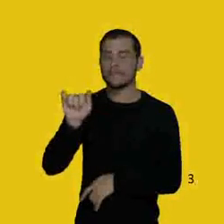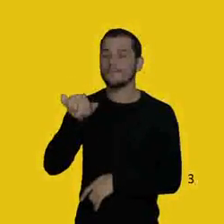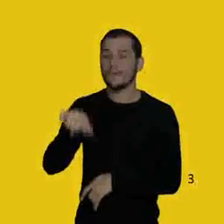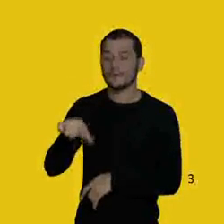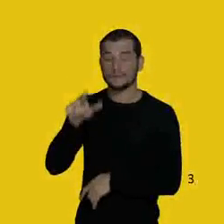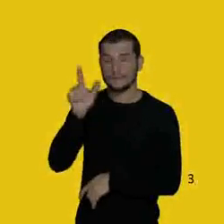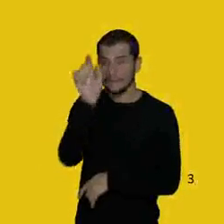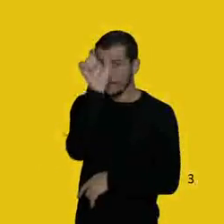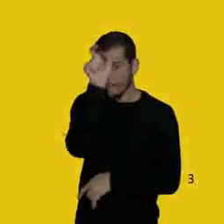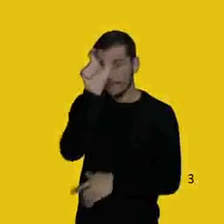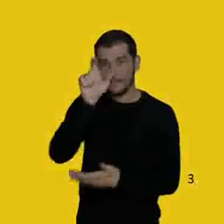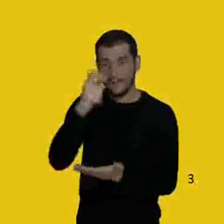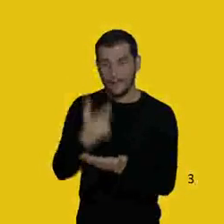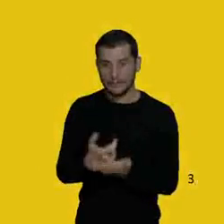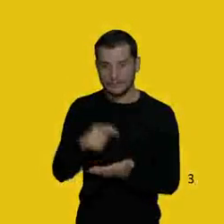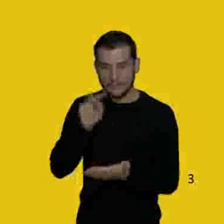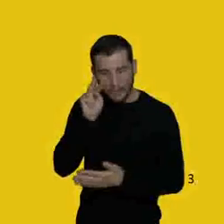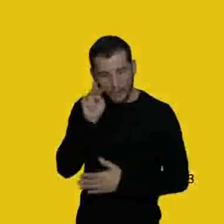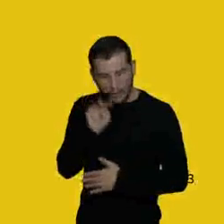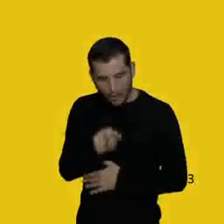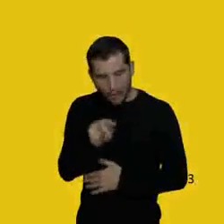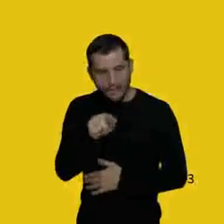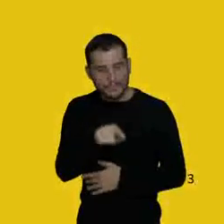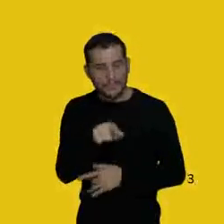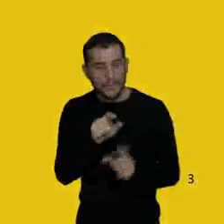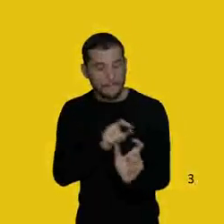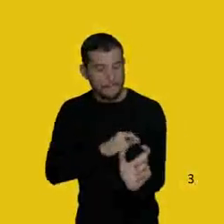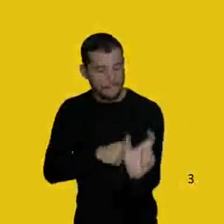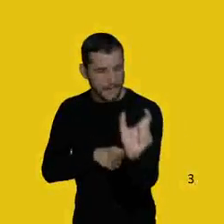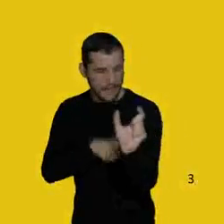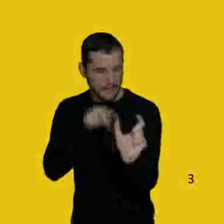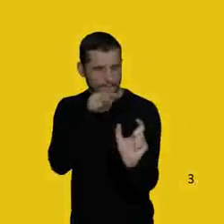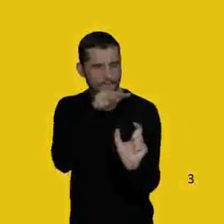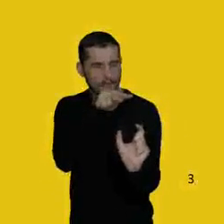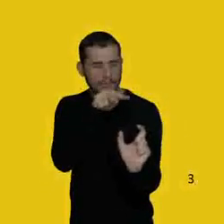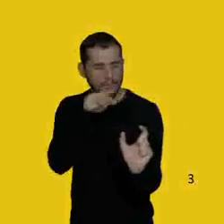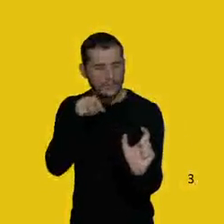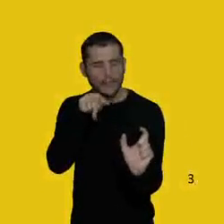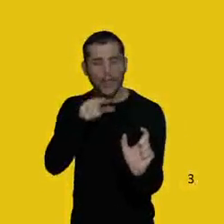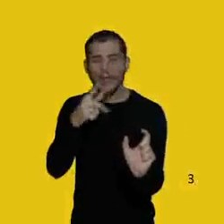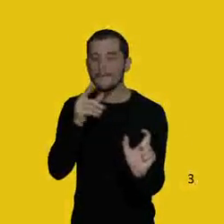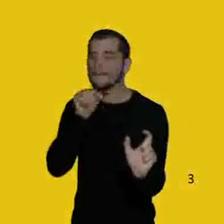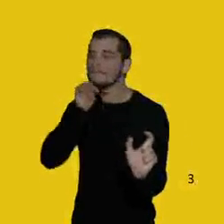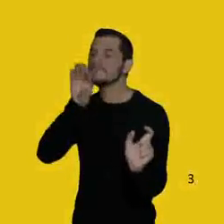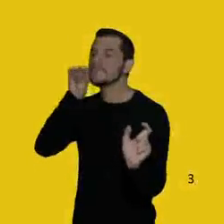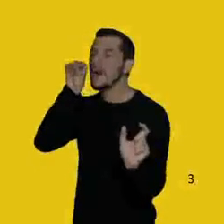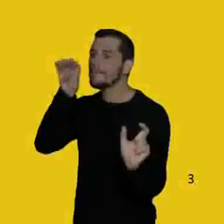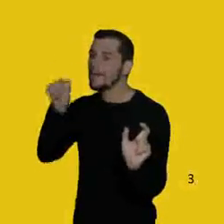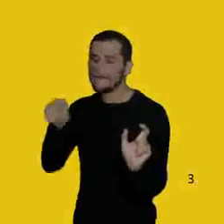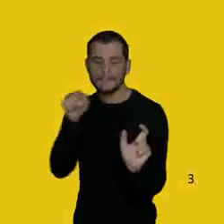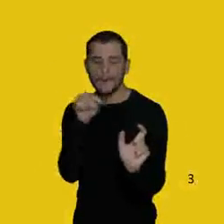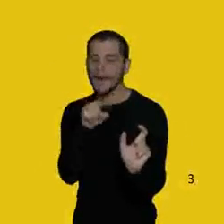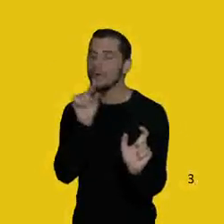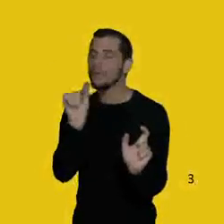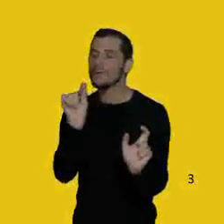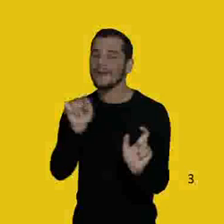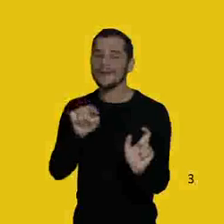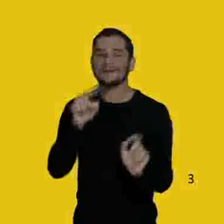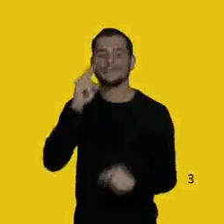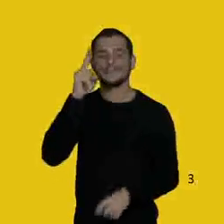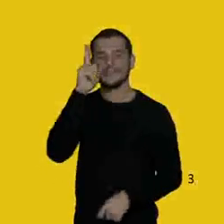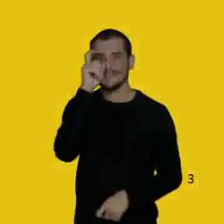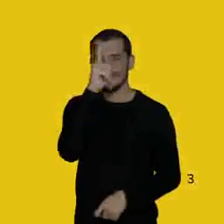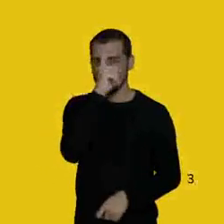reconhecer a palavra falar a palavra e ele já não consegue né Eh quando ele conseguir colocar no